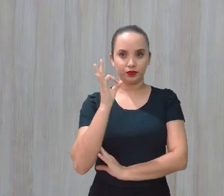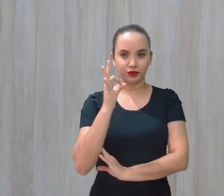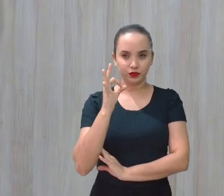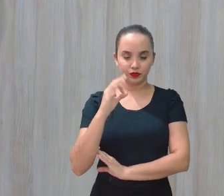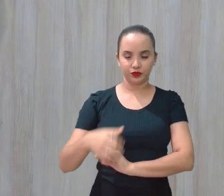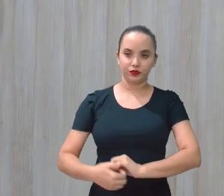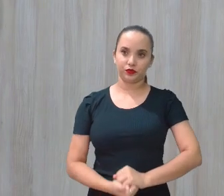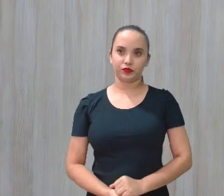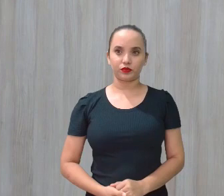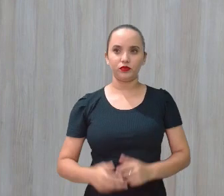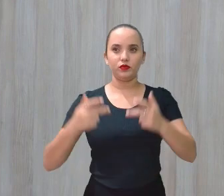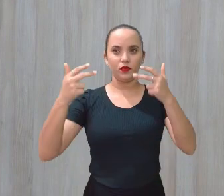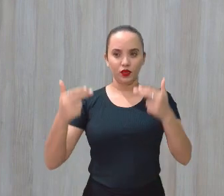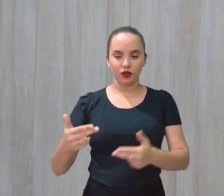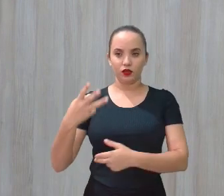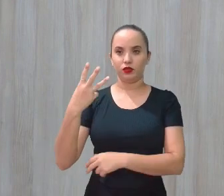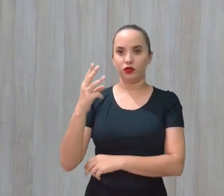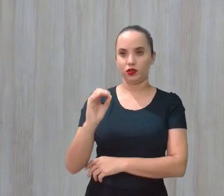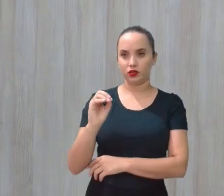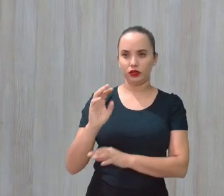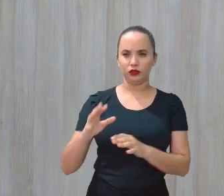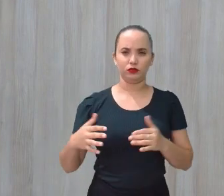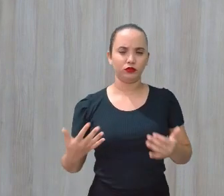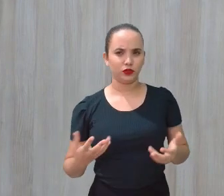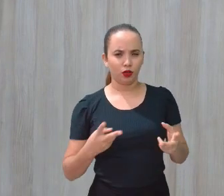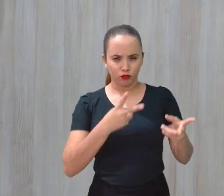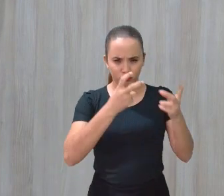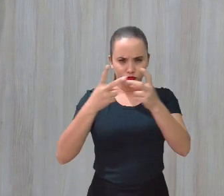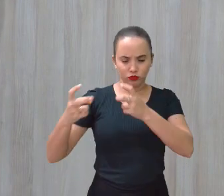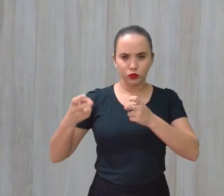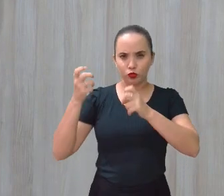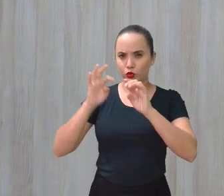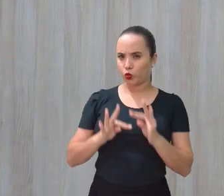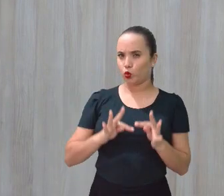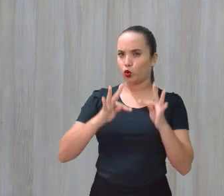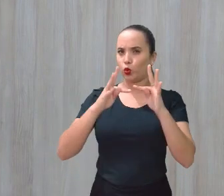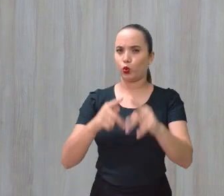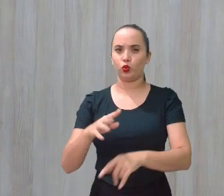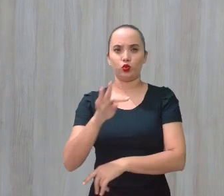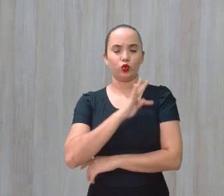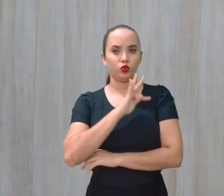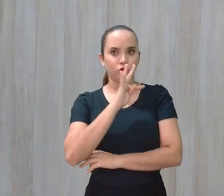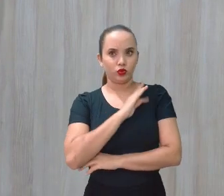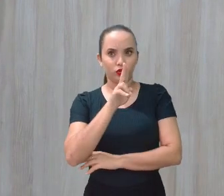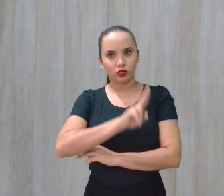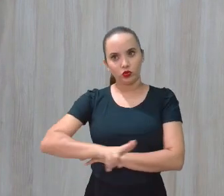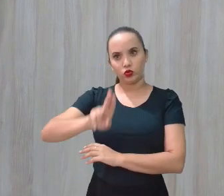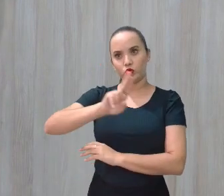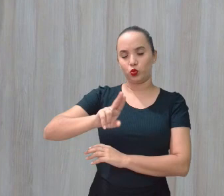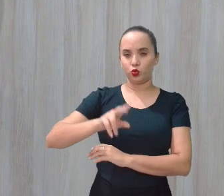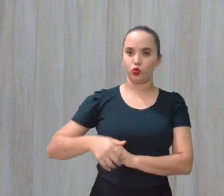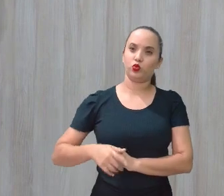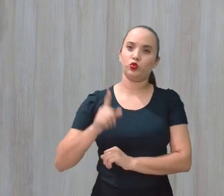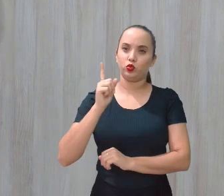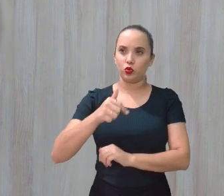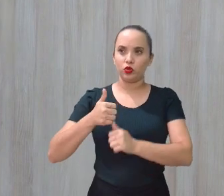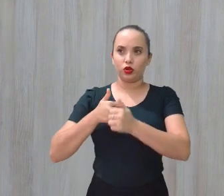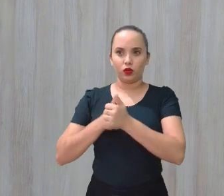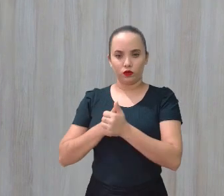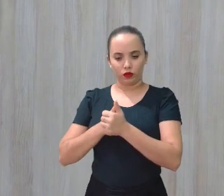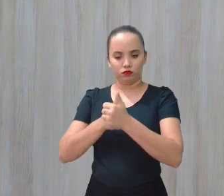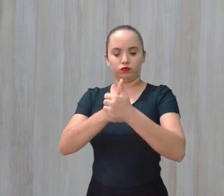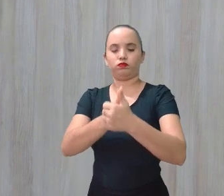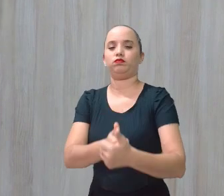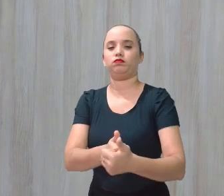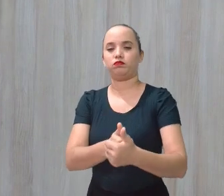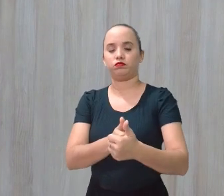certo? Então percebe que todos os sistemas que a gente utiliza, todas as técnicas que a gente utiliza, elas seguem esse princípio